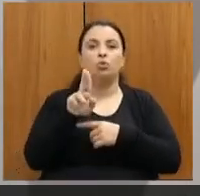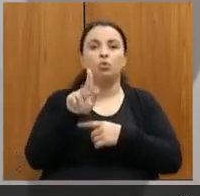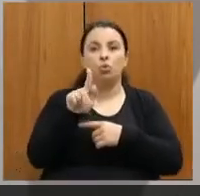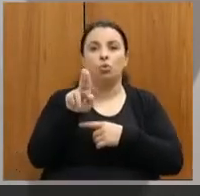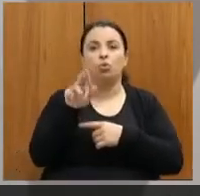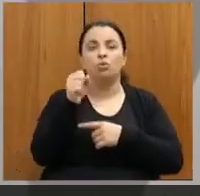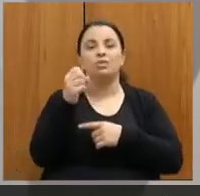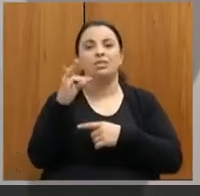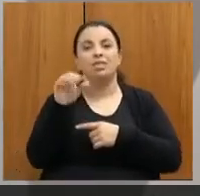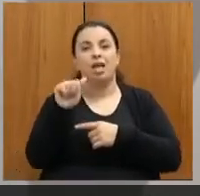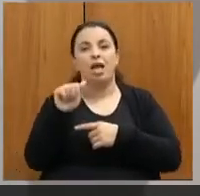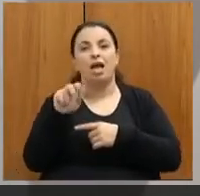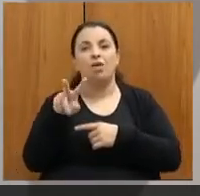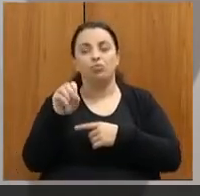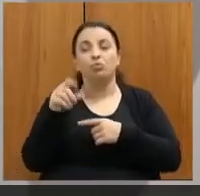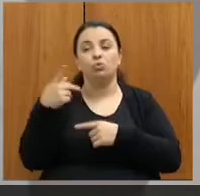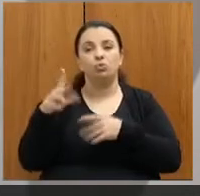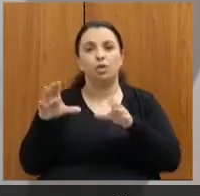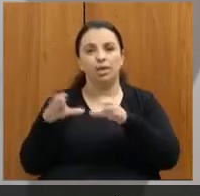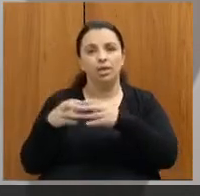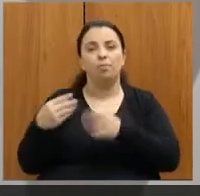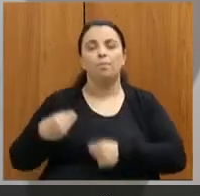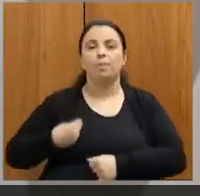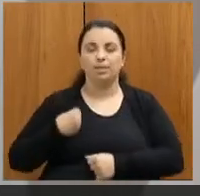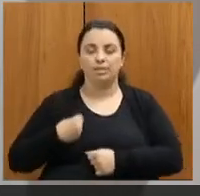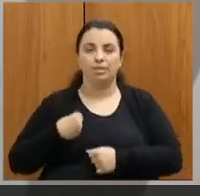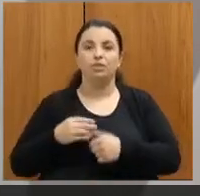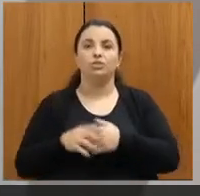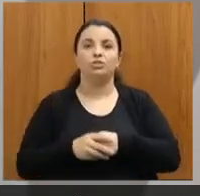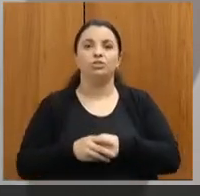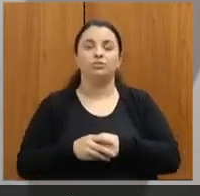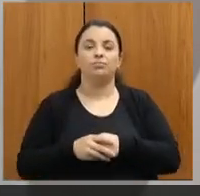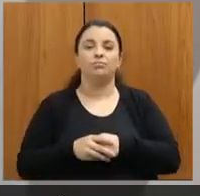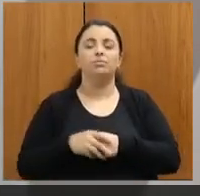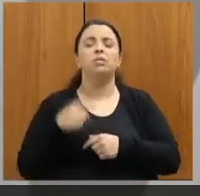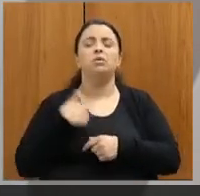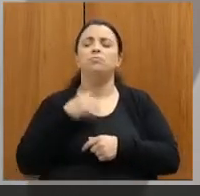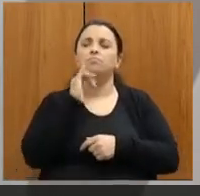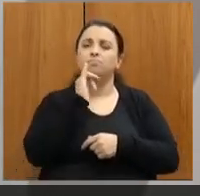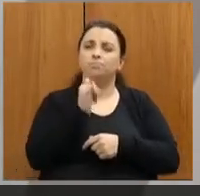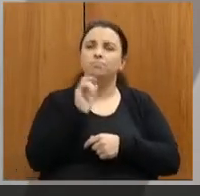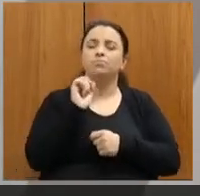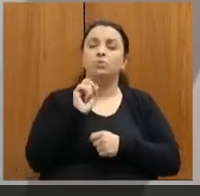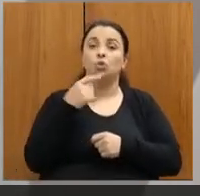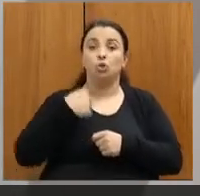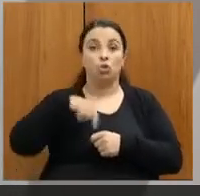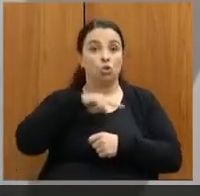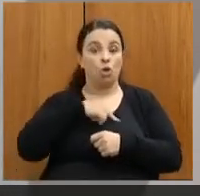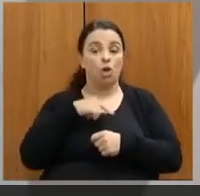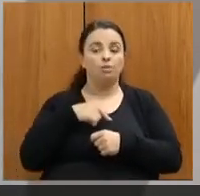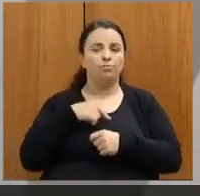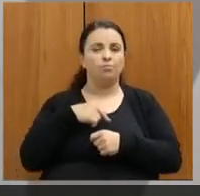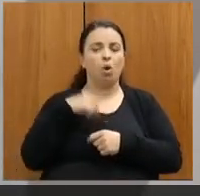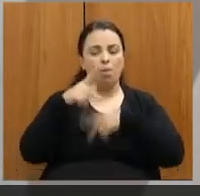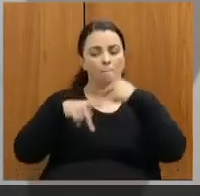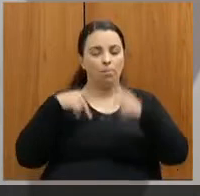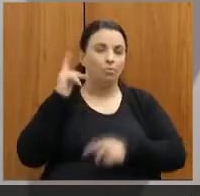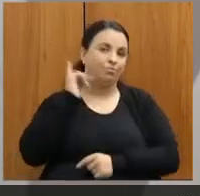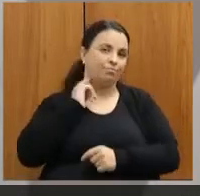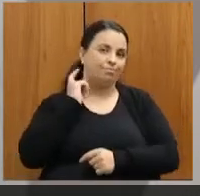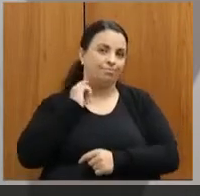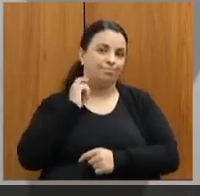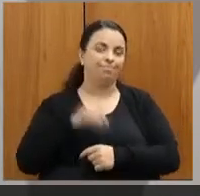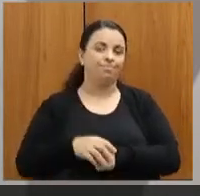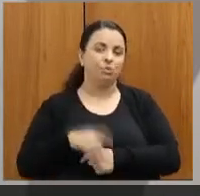também e aí gostaria de dizer o seguinte Deputado é nós mineiros nós temos é a